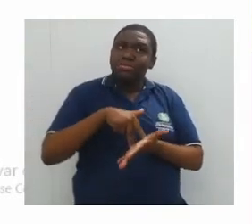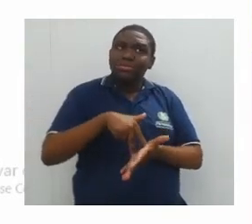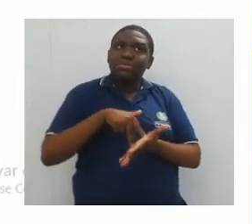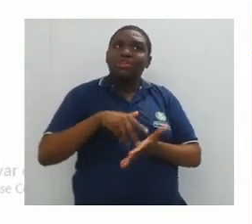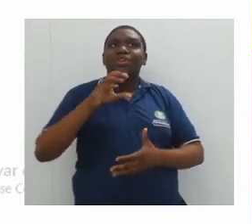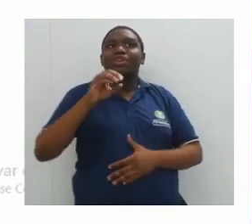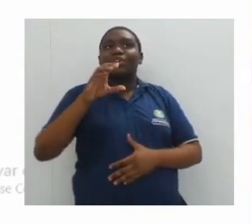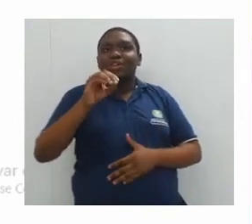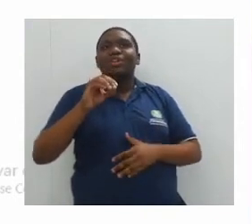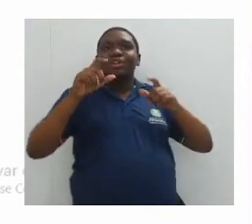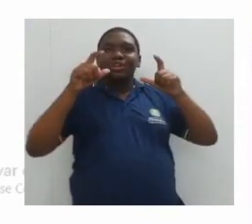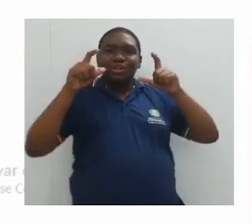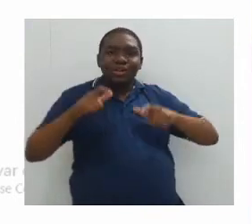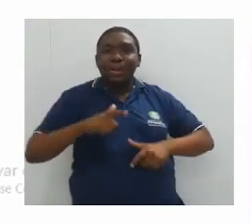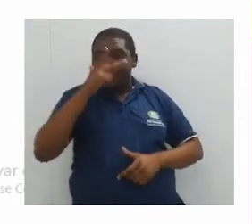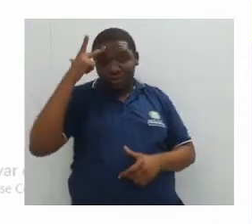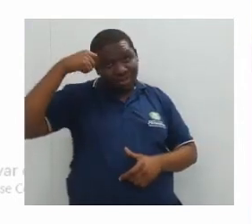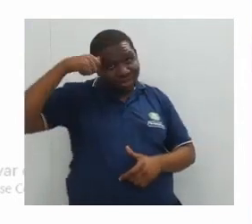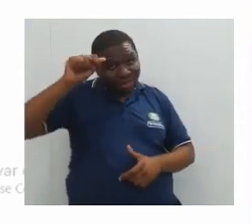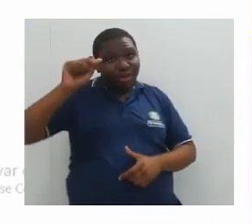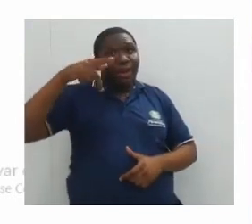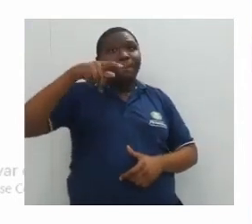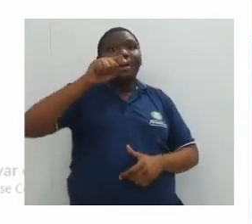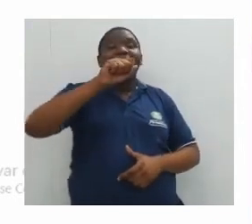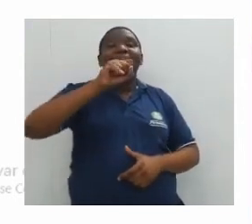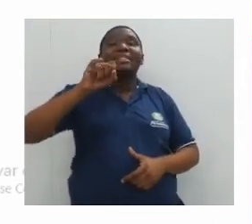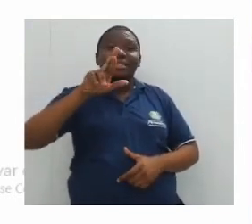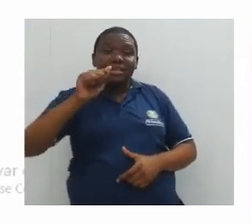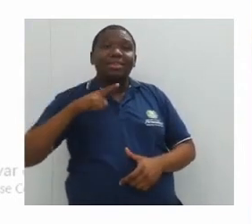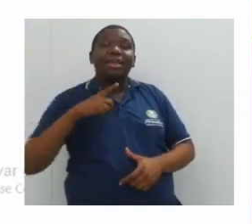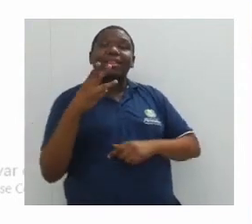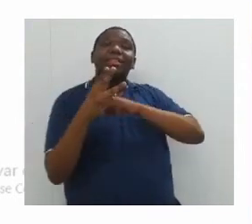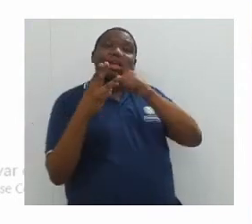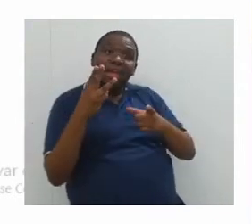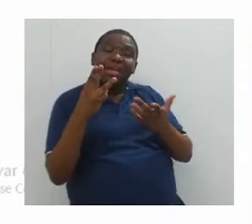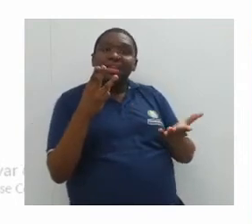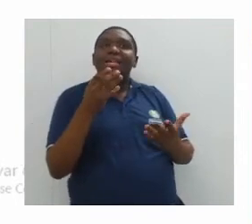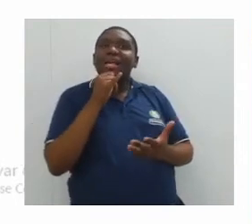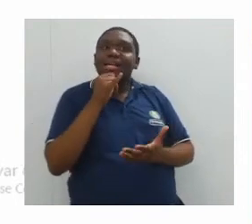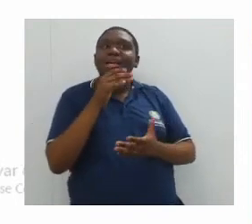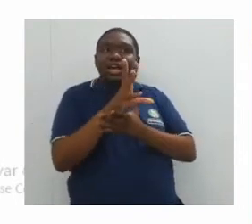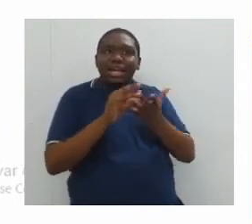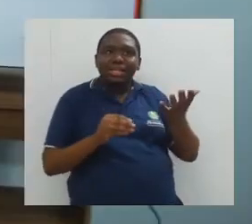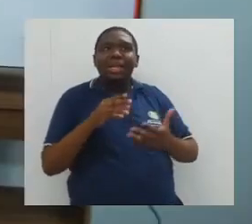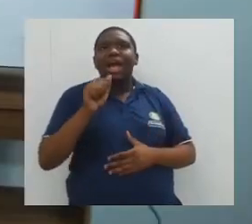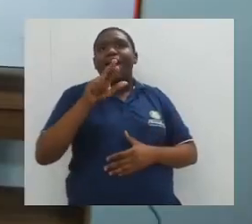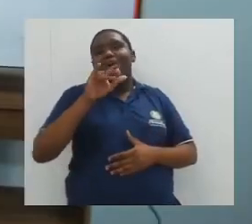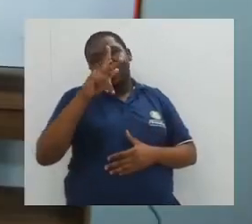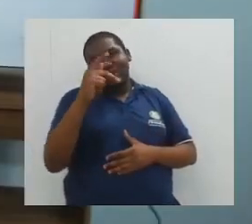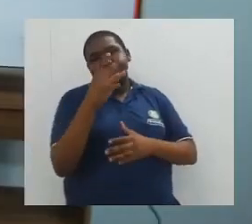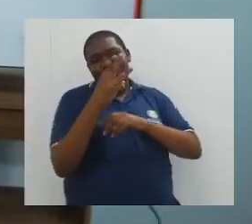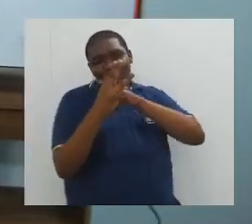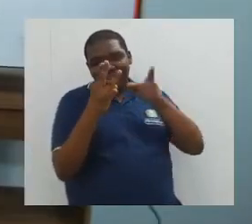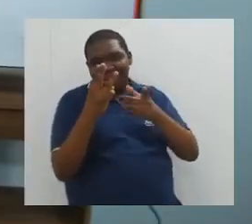de roda de chã dos negros de Passida. E a gente tem 3 exemplos, né? Isso, Selma do Coco, Aurinha e Jackson